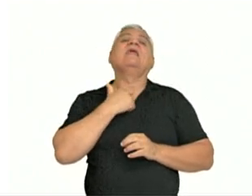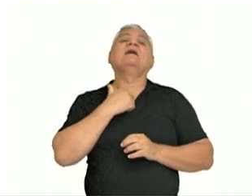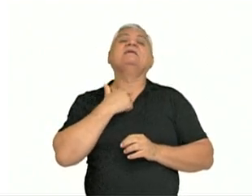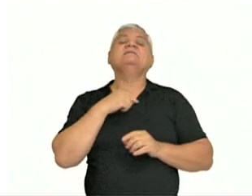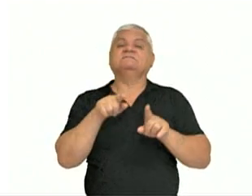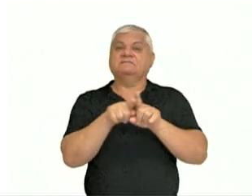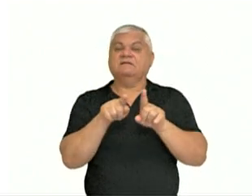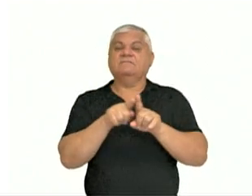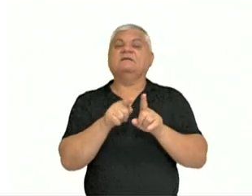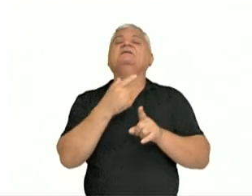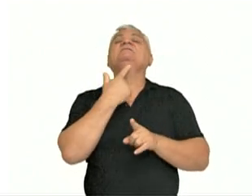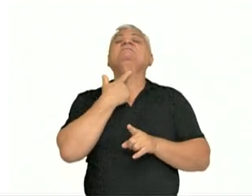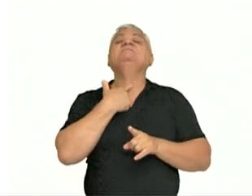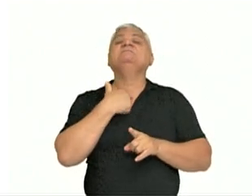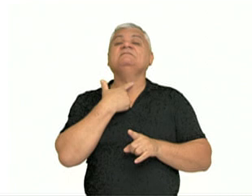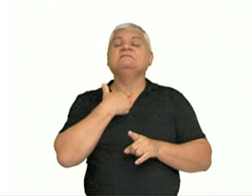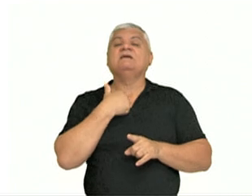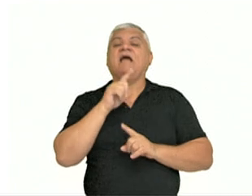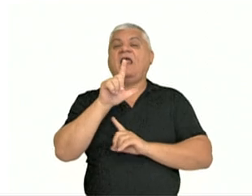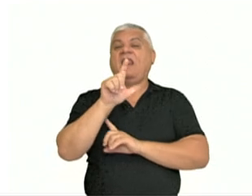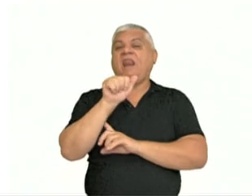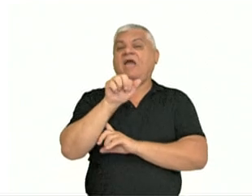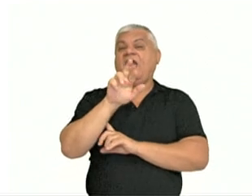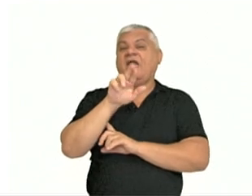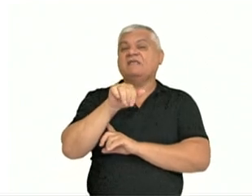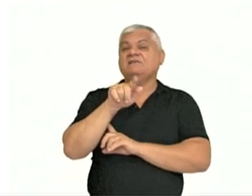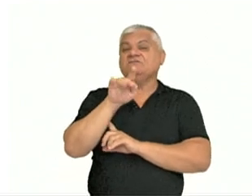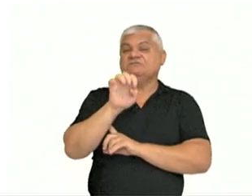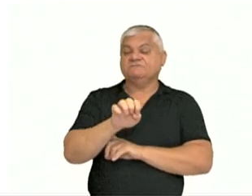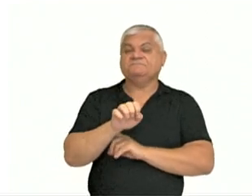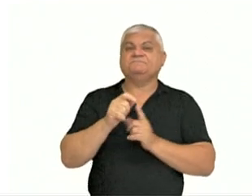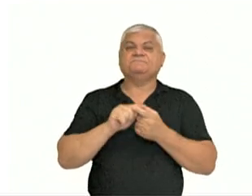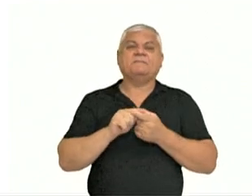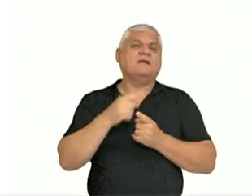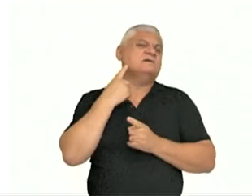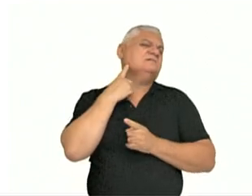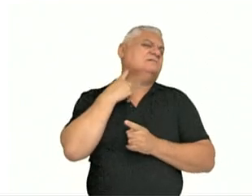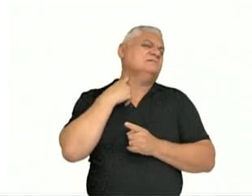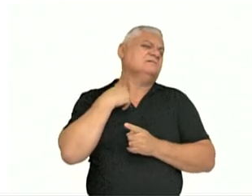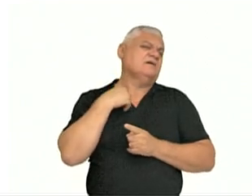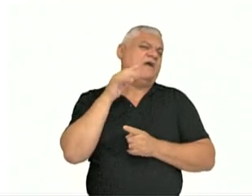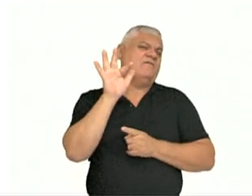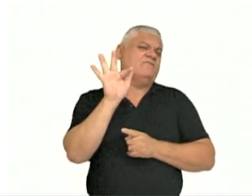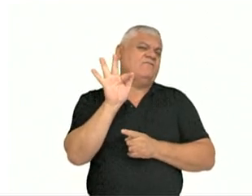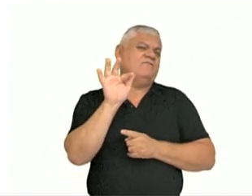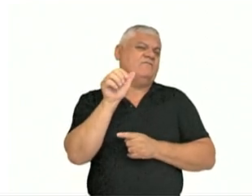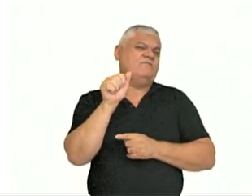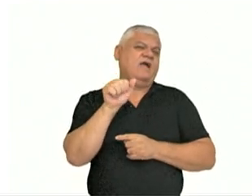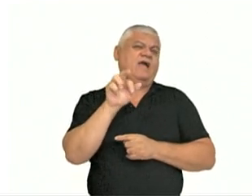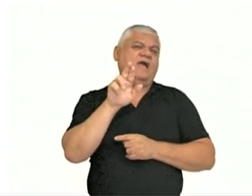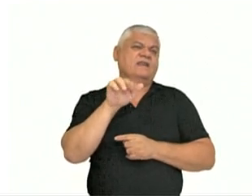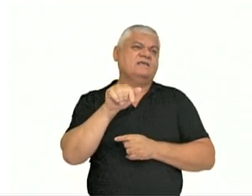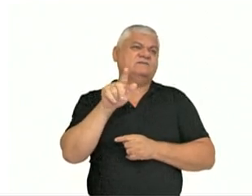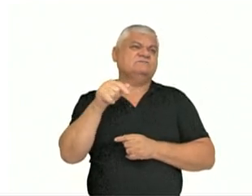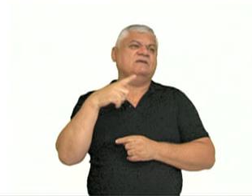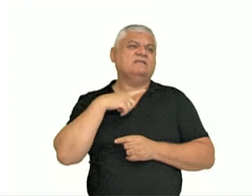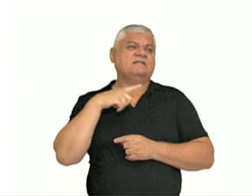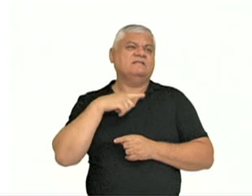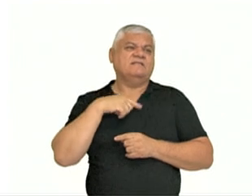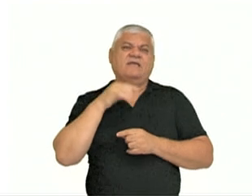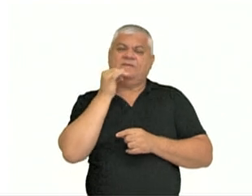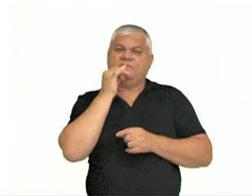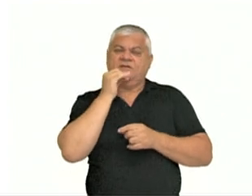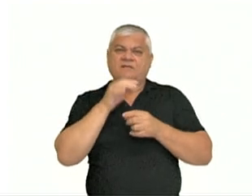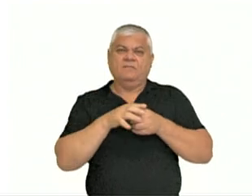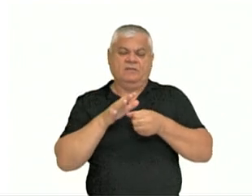garganta. Nesta região da faringe, nós temos aqui, olha só, uma válvulazinha que